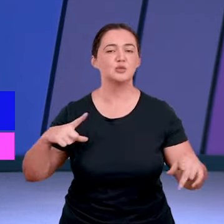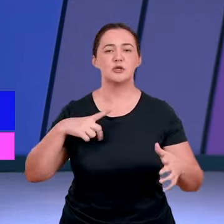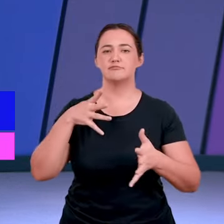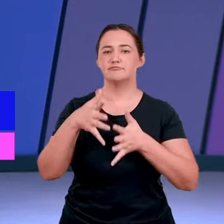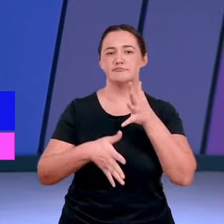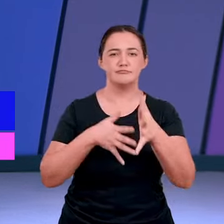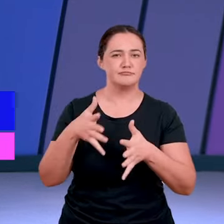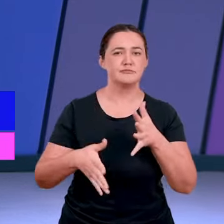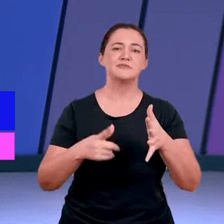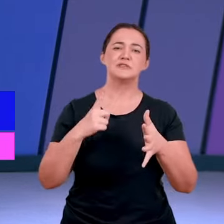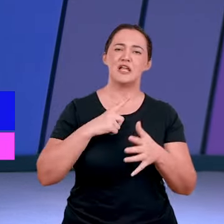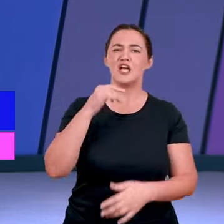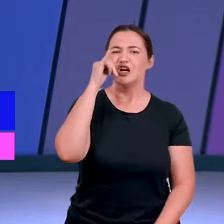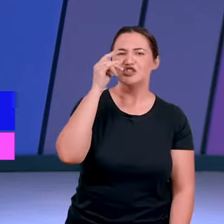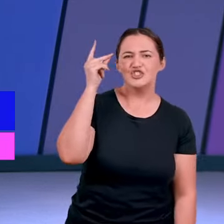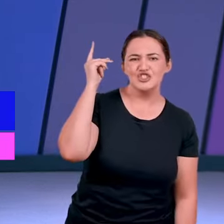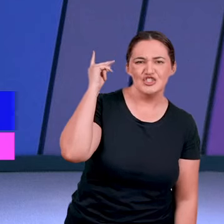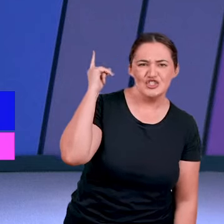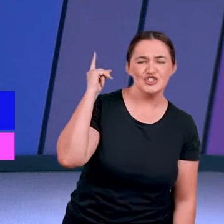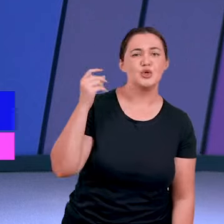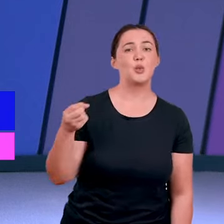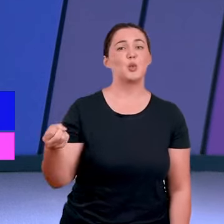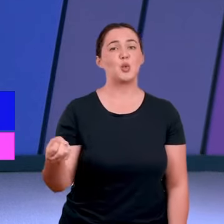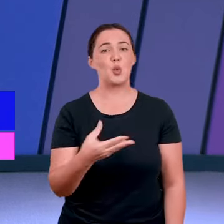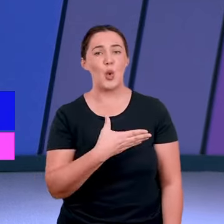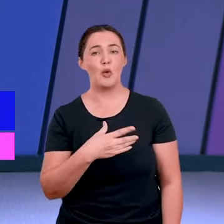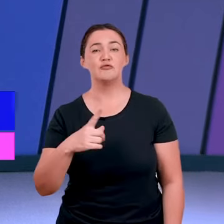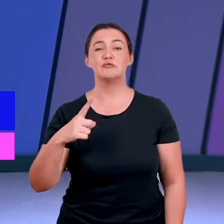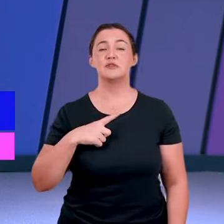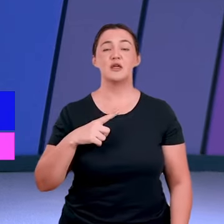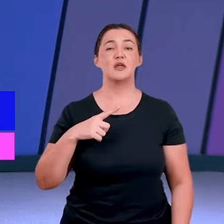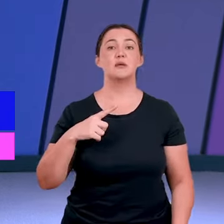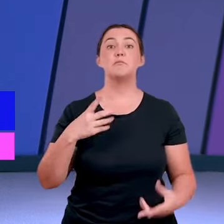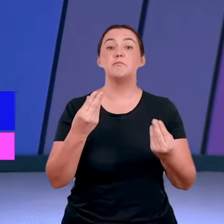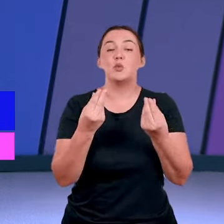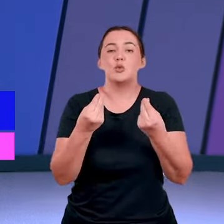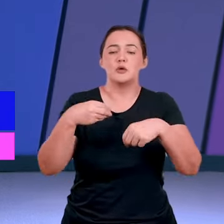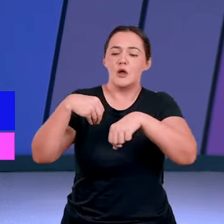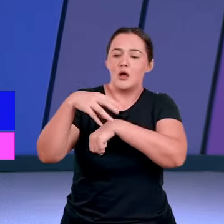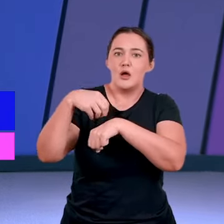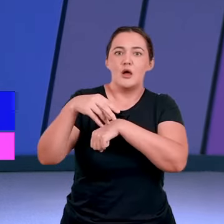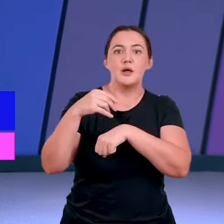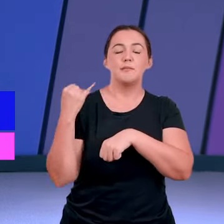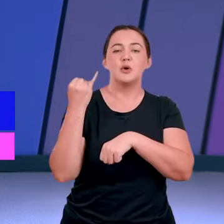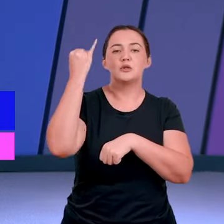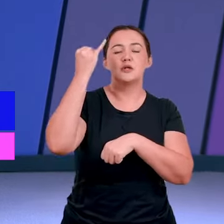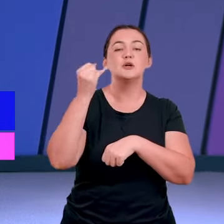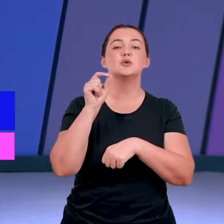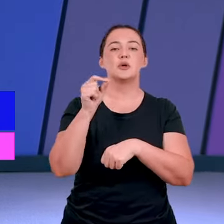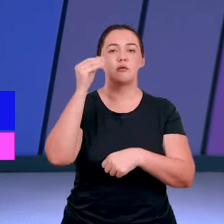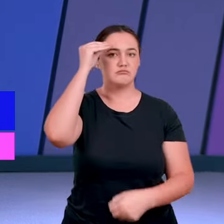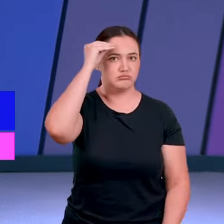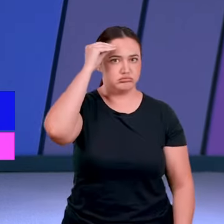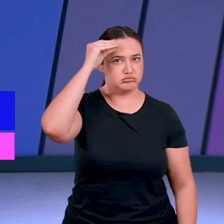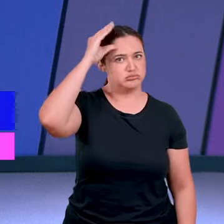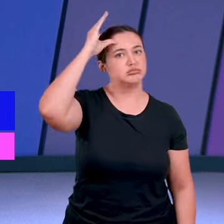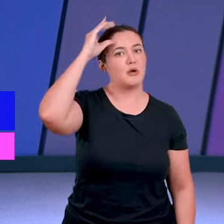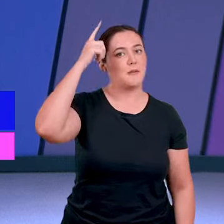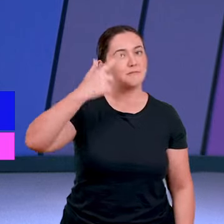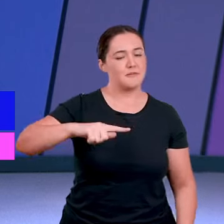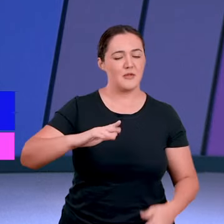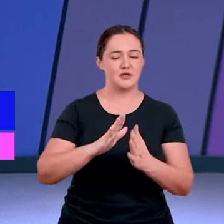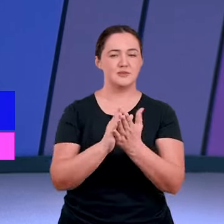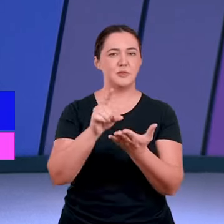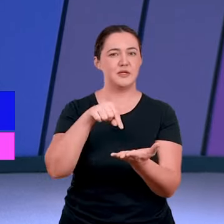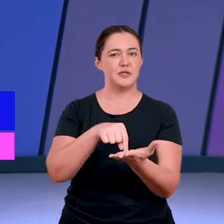Futuro, os atuais, os mais antigos, as temporadas passadas, material esse que é importante para você conhecer